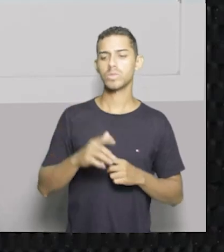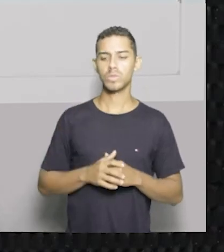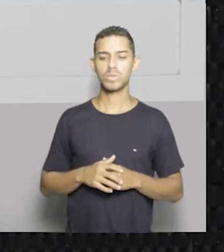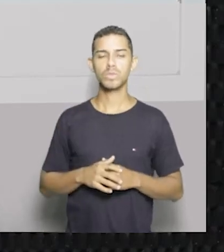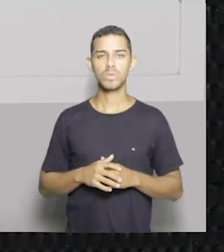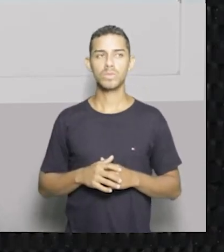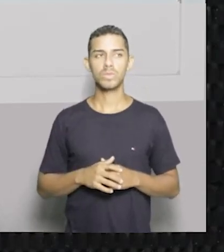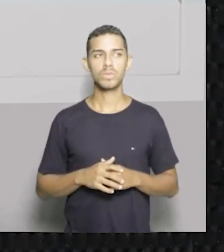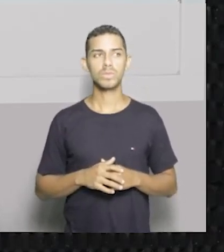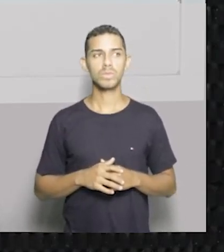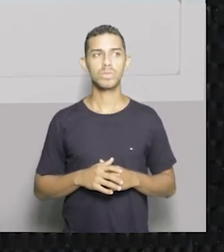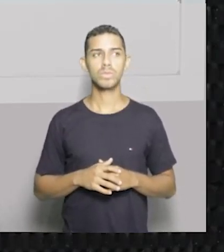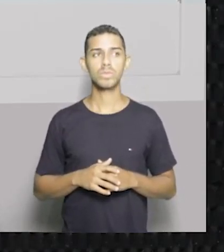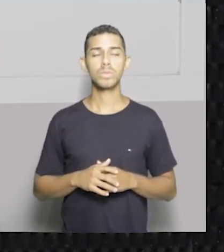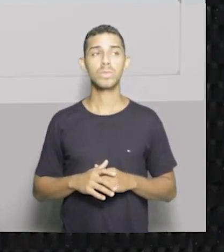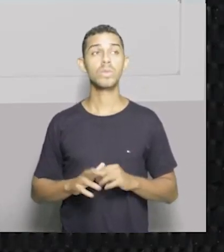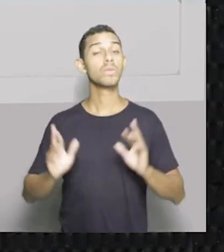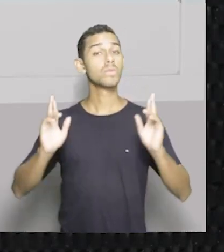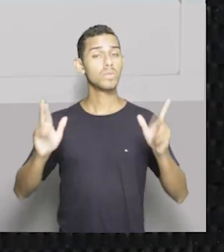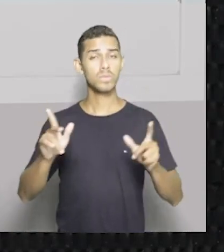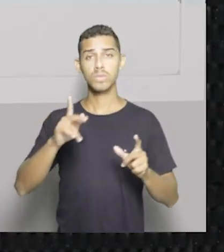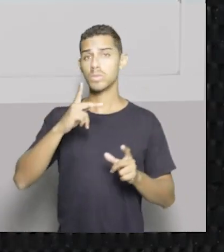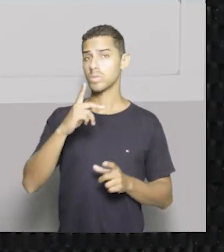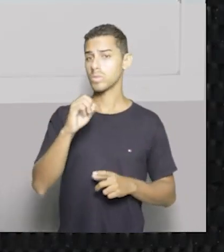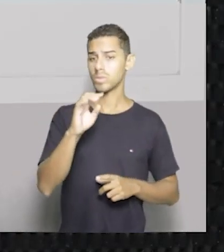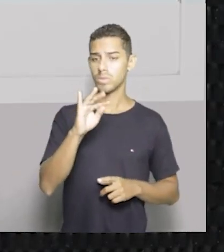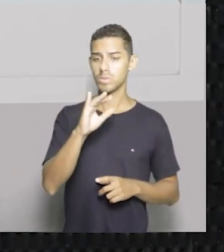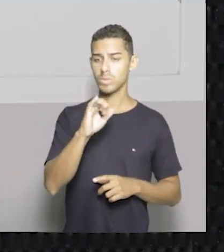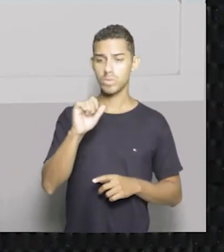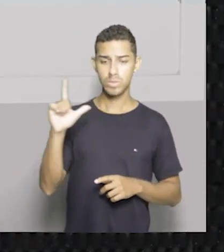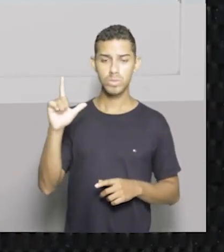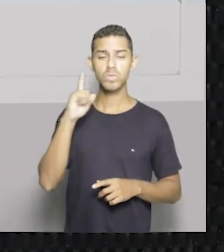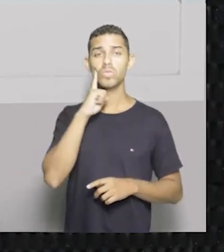resistência. A diferença de potencial em um